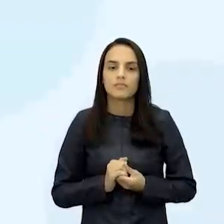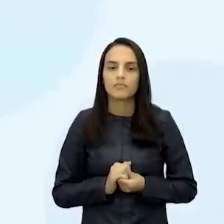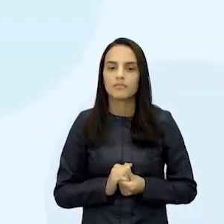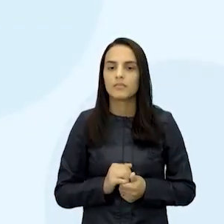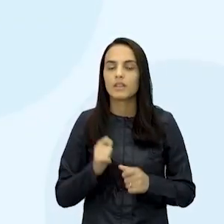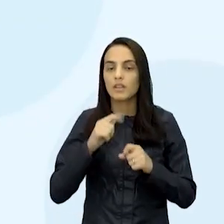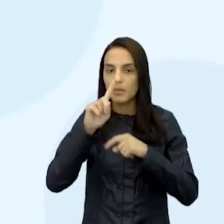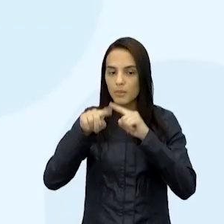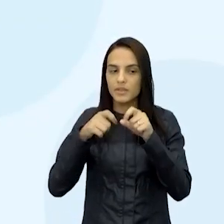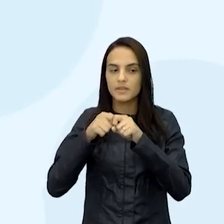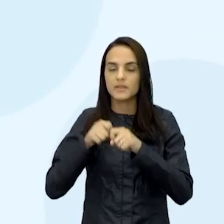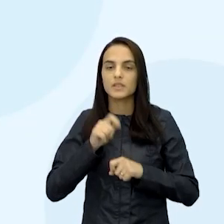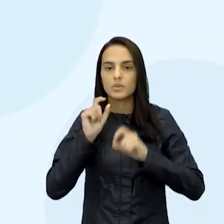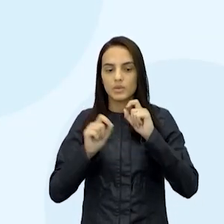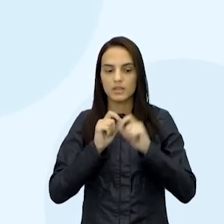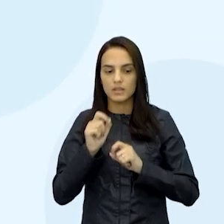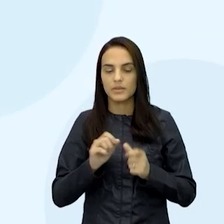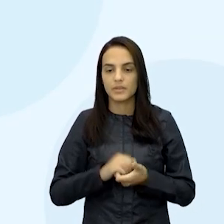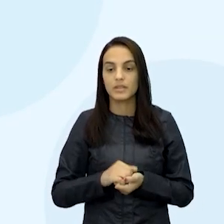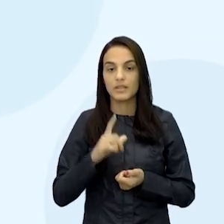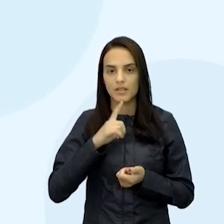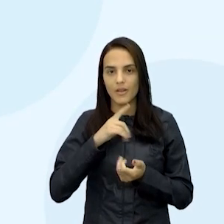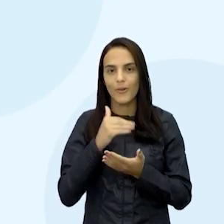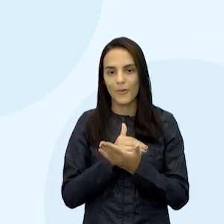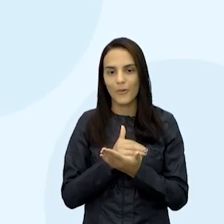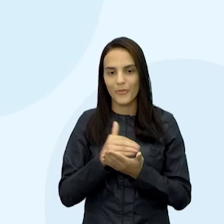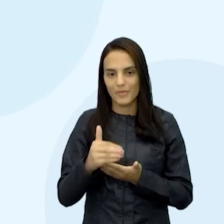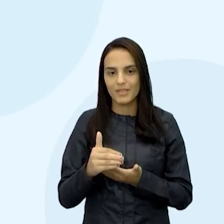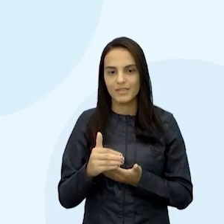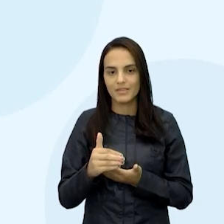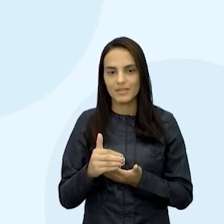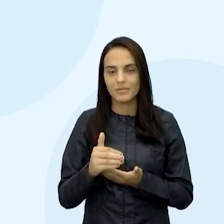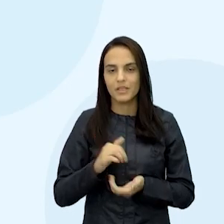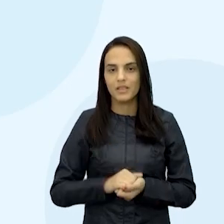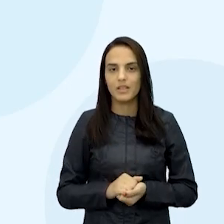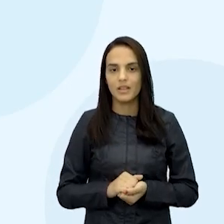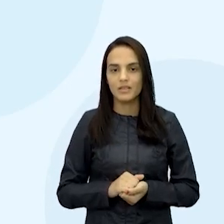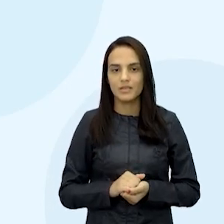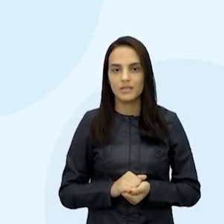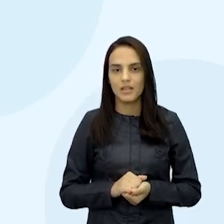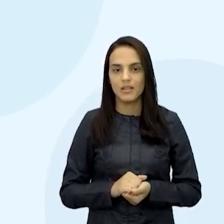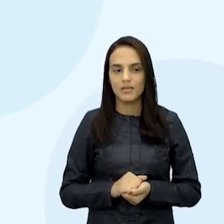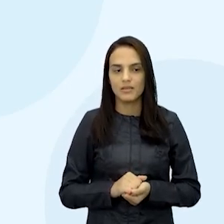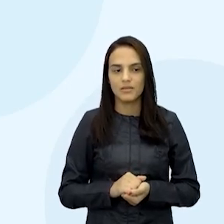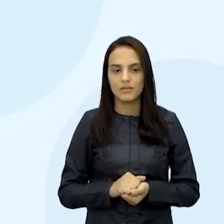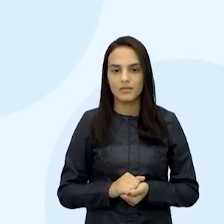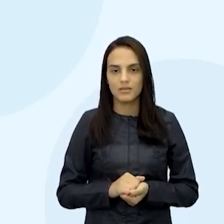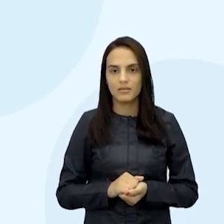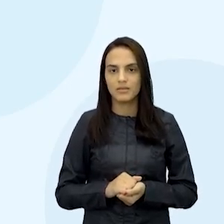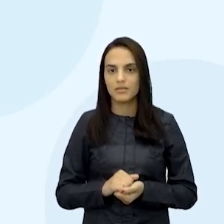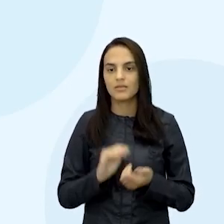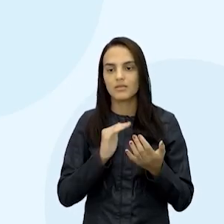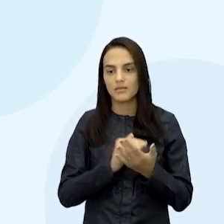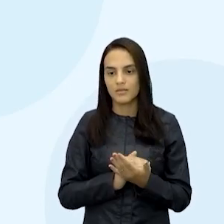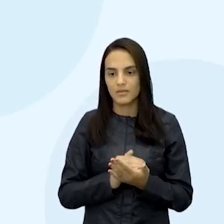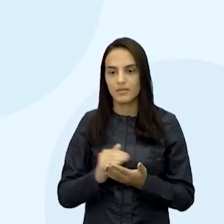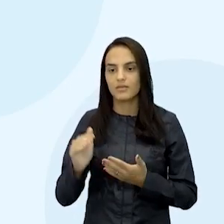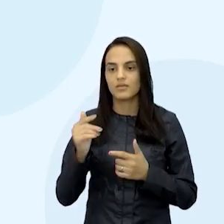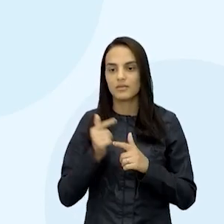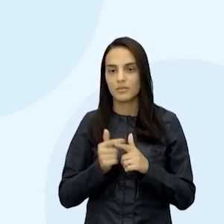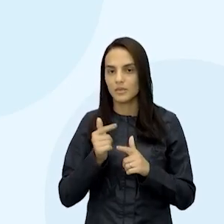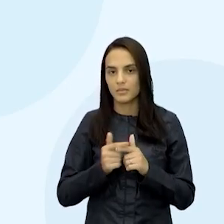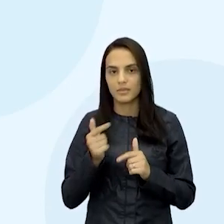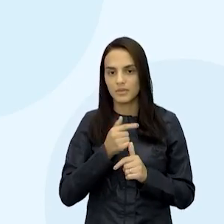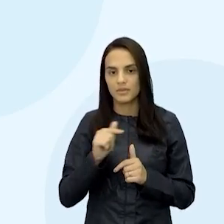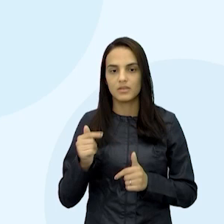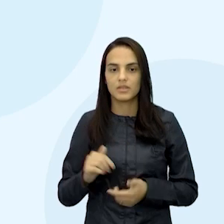o que ele vai fazer? Aqui voltou a introdução. Acho que ainda é na introdução aquela parte, né? A gente ainda está na introdução. Não tem problema, estamos na